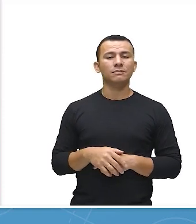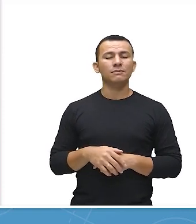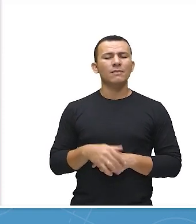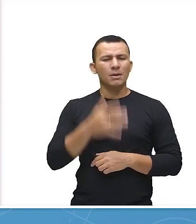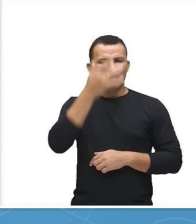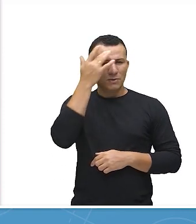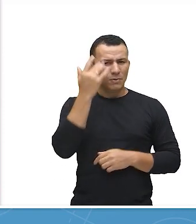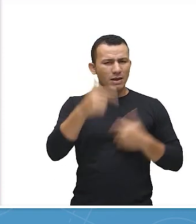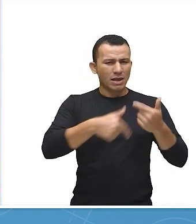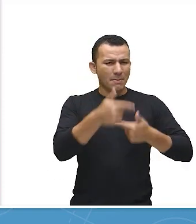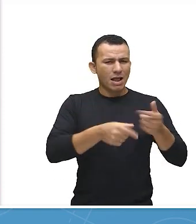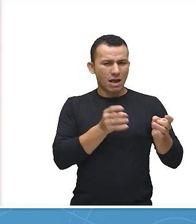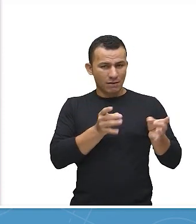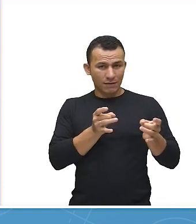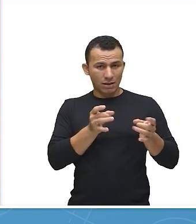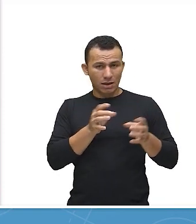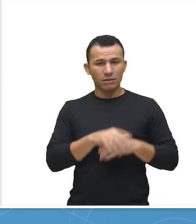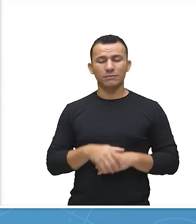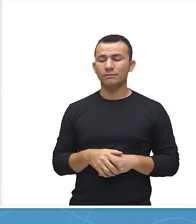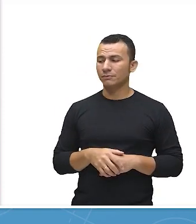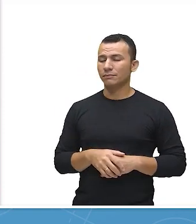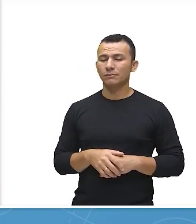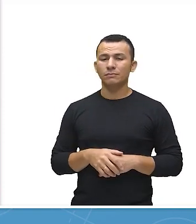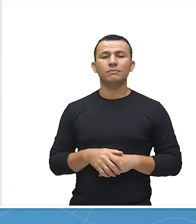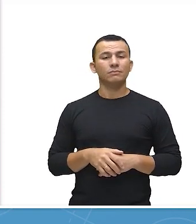é que está o